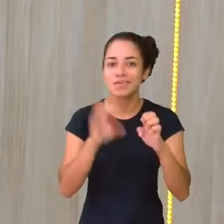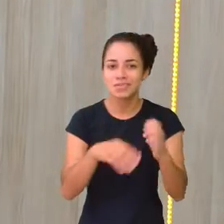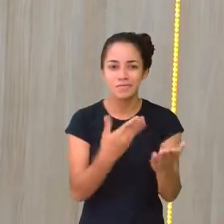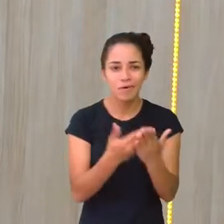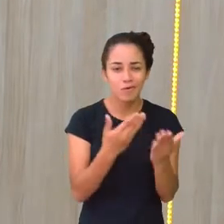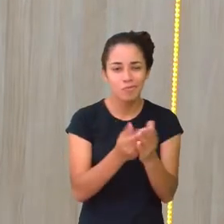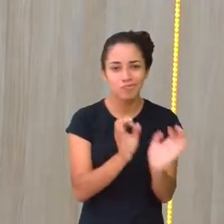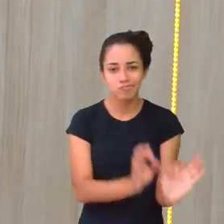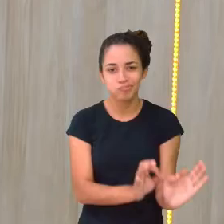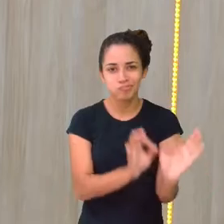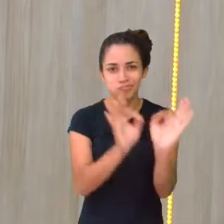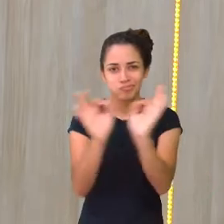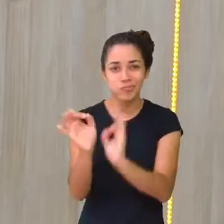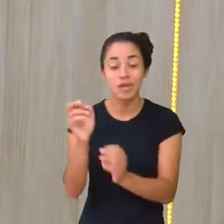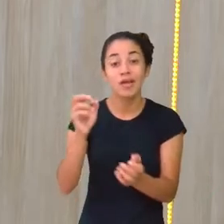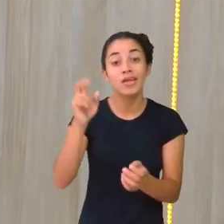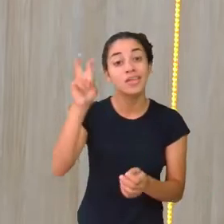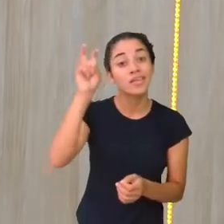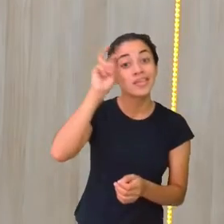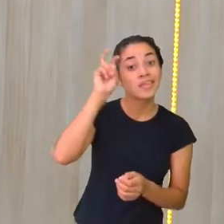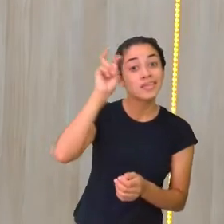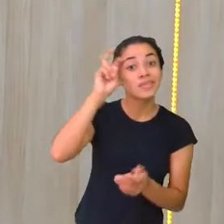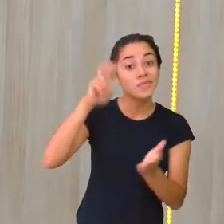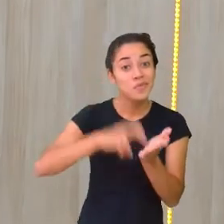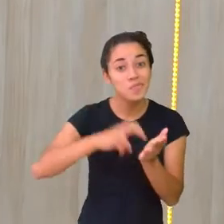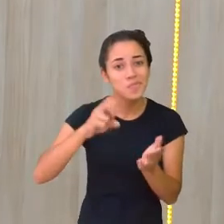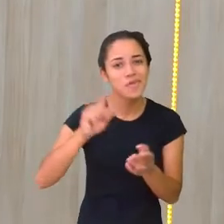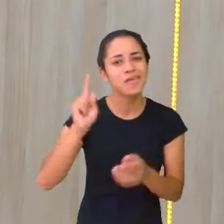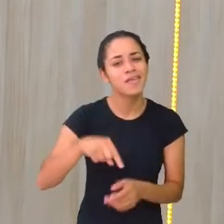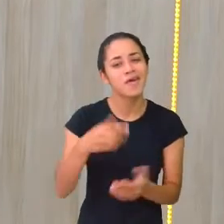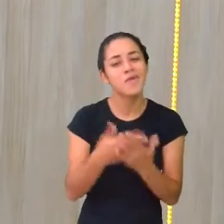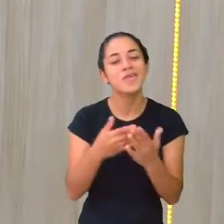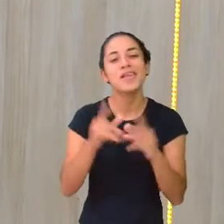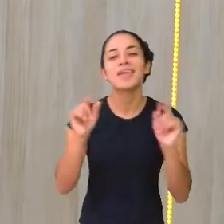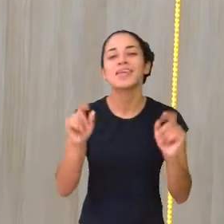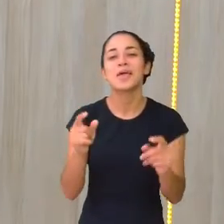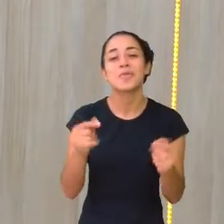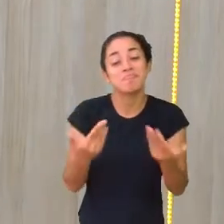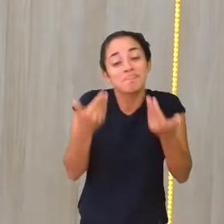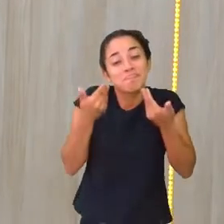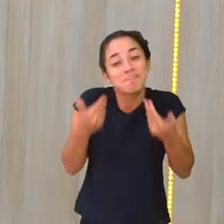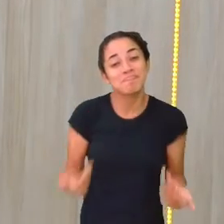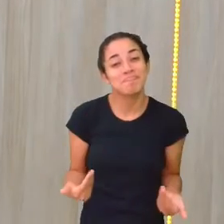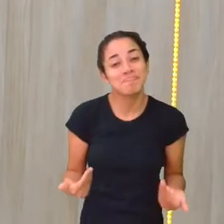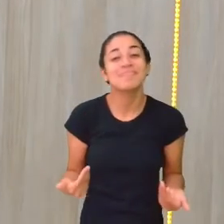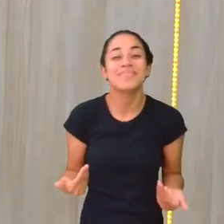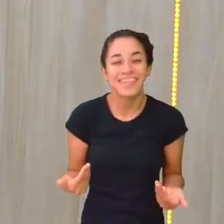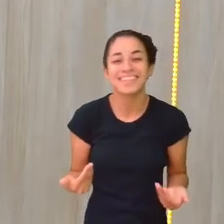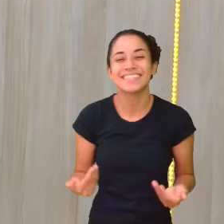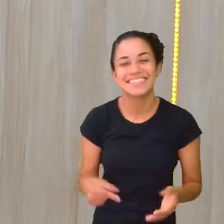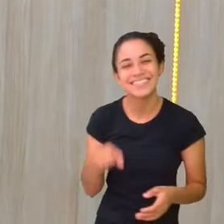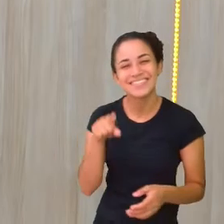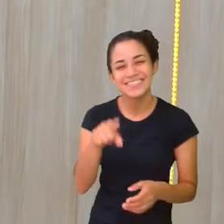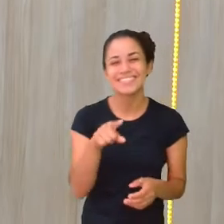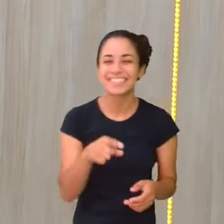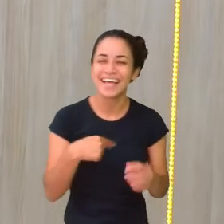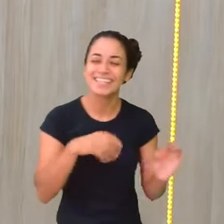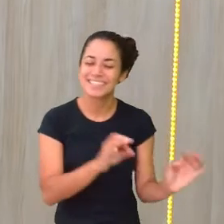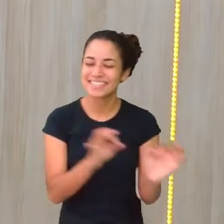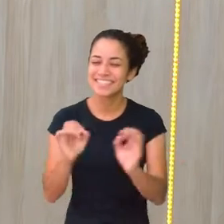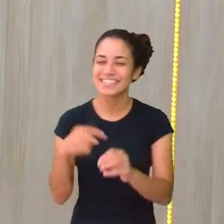E na quinta-feira de manhã é a aula do Rostinho Lindo. Aí você sintoniza e assiste a gente por aqui. Olha só,